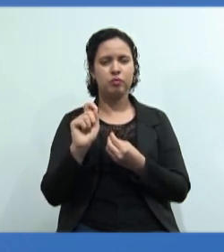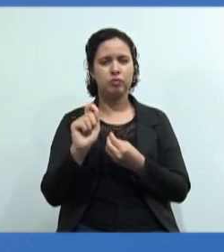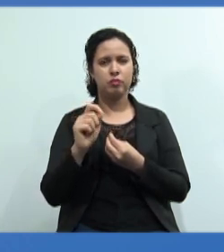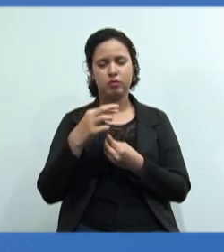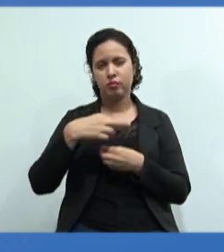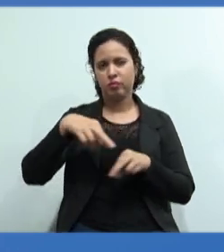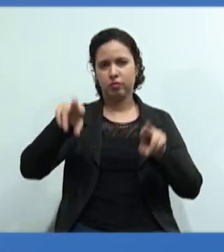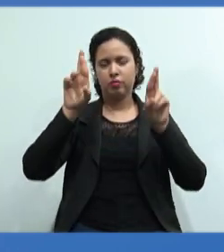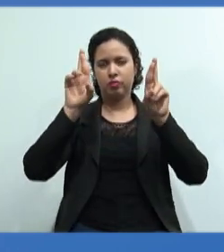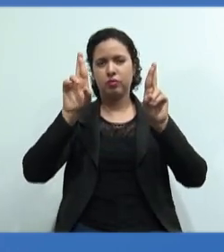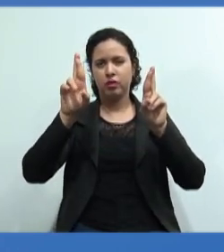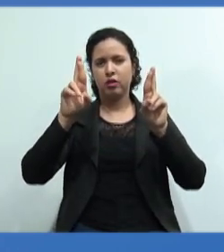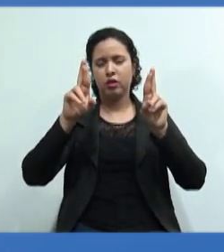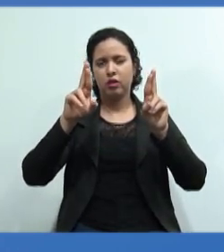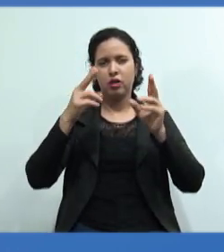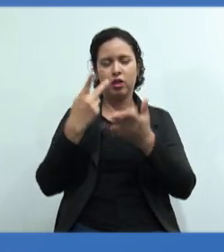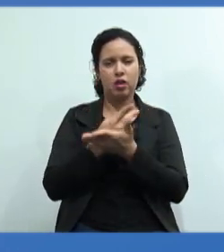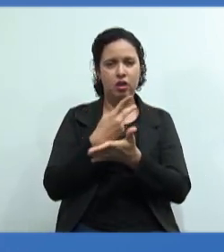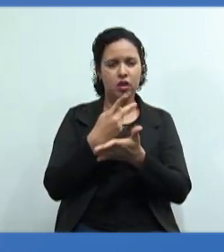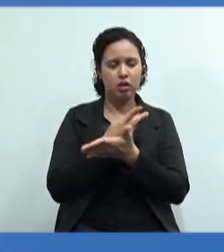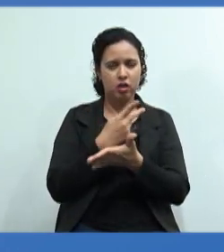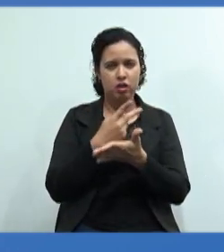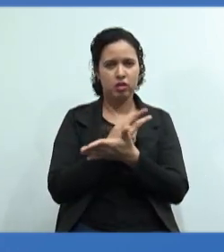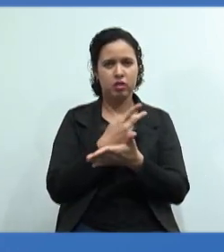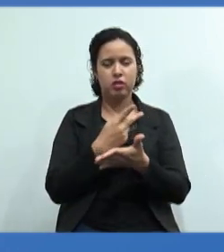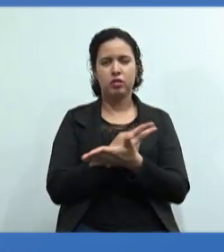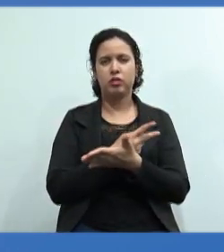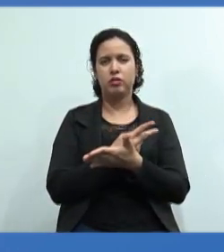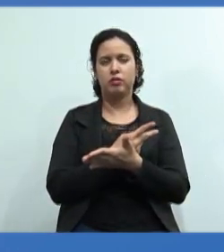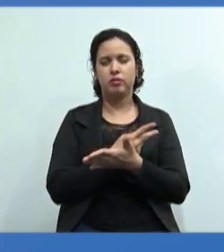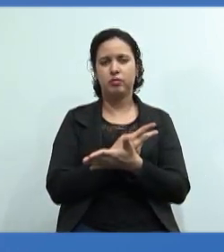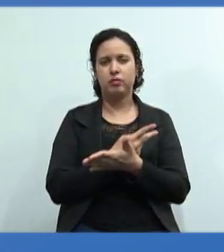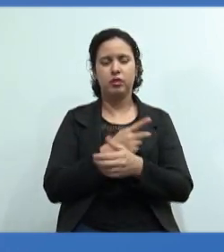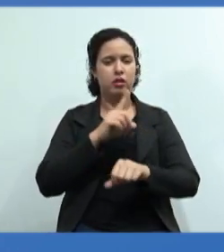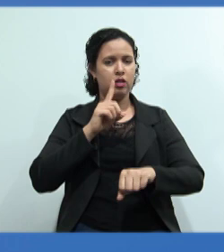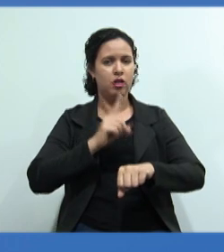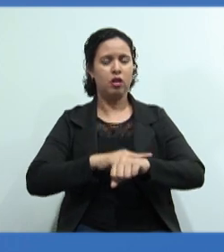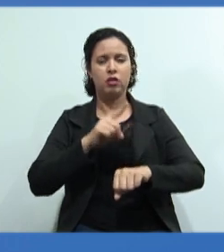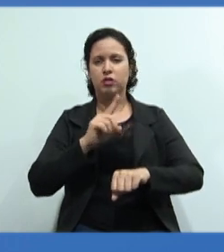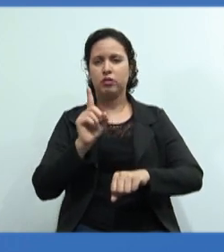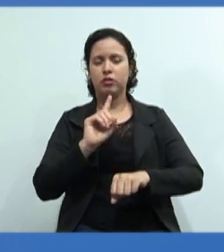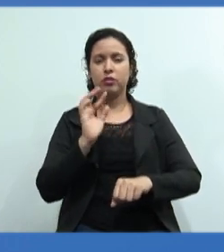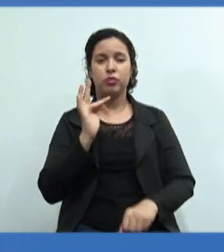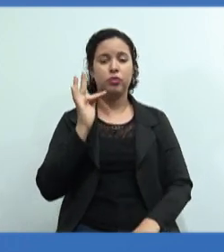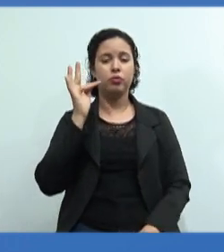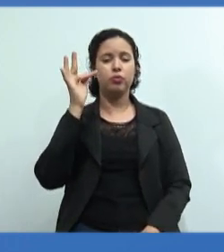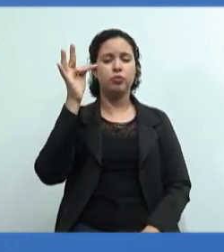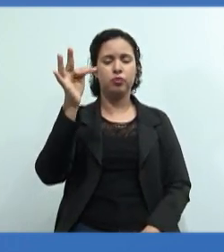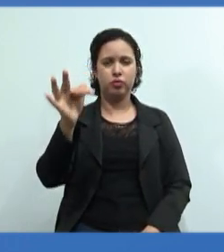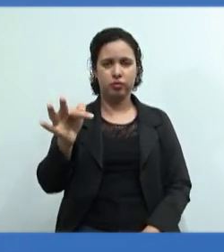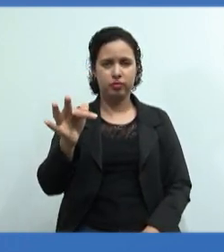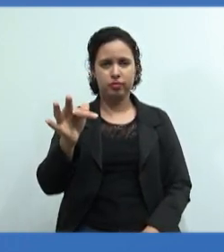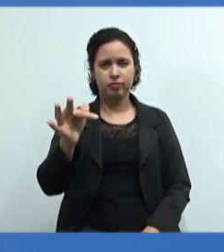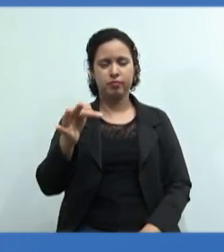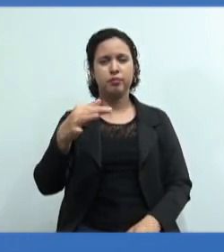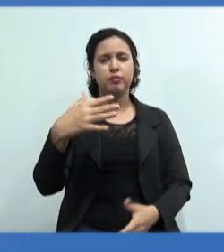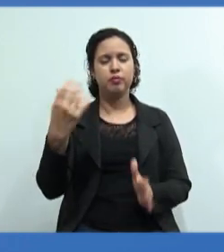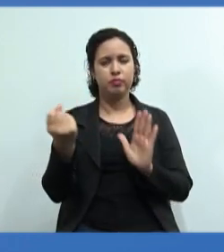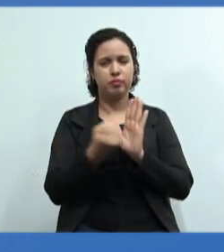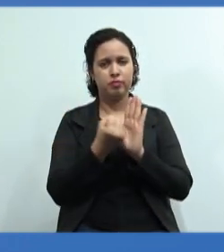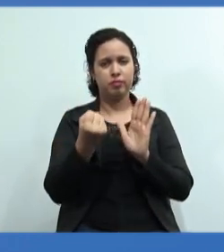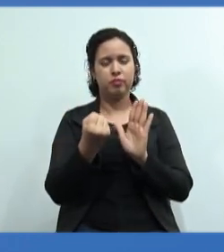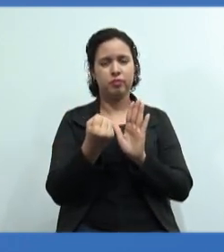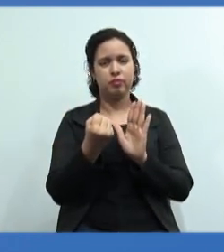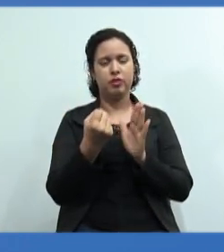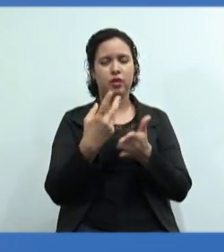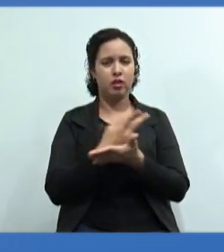decisões erradas de preço não se fazem sentir de imediato. É exatamente nesse ponto onde a precificação